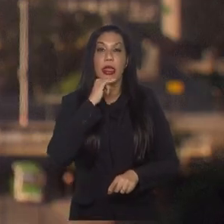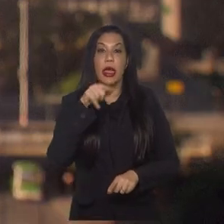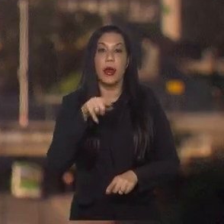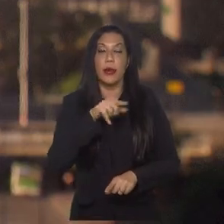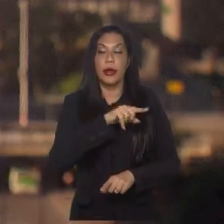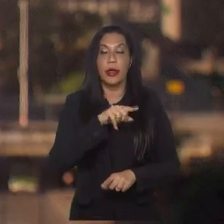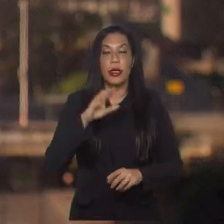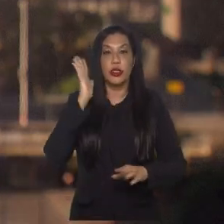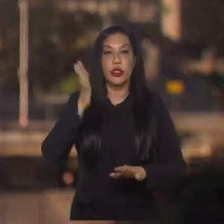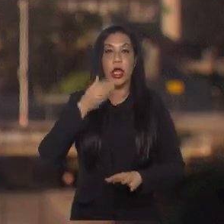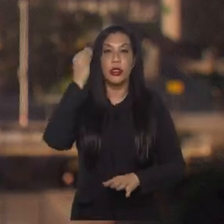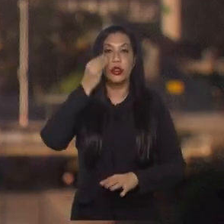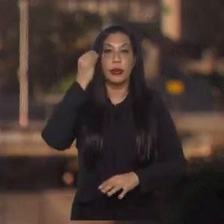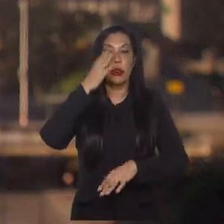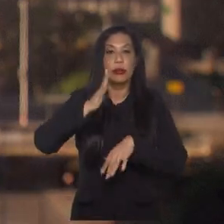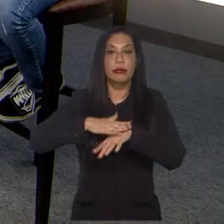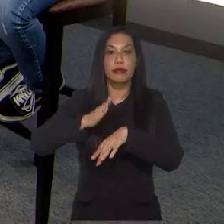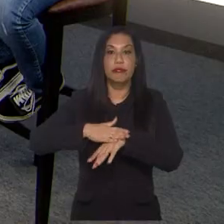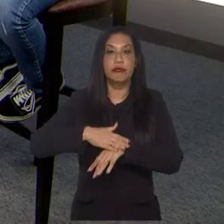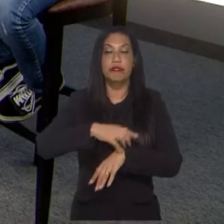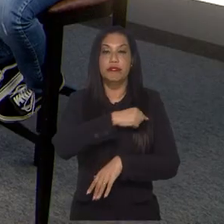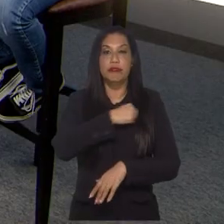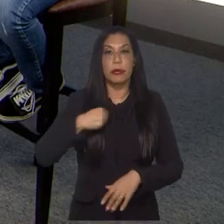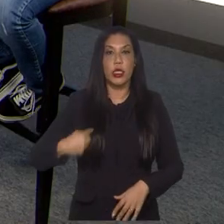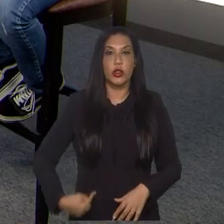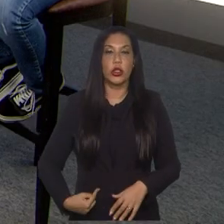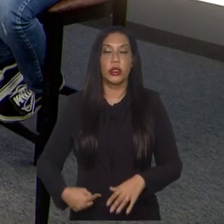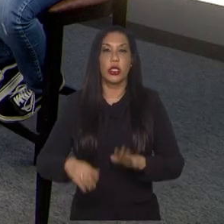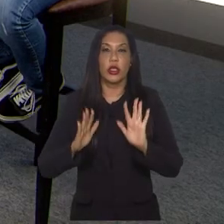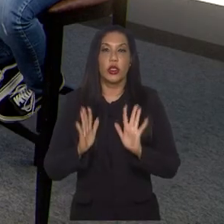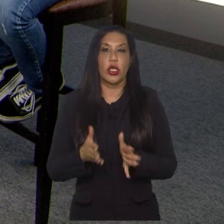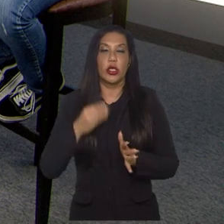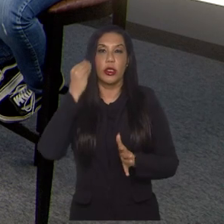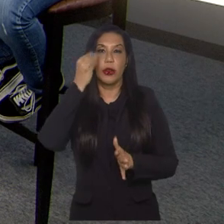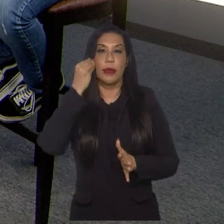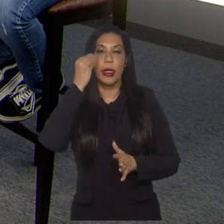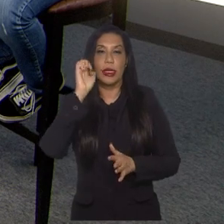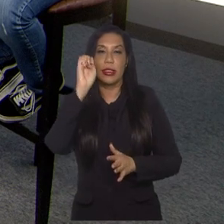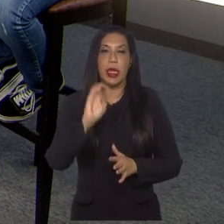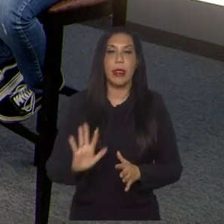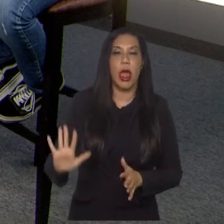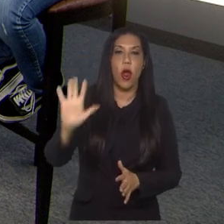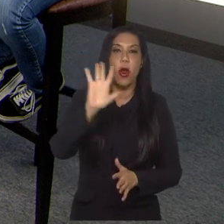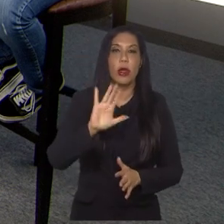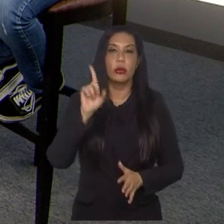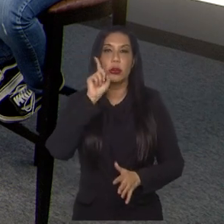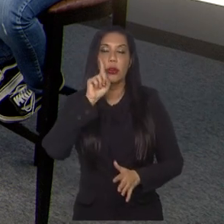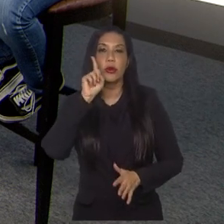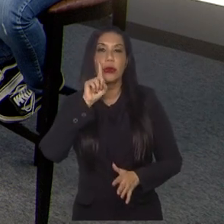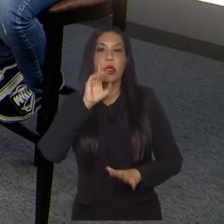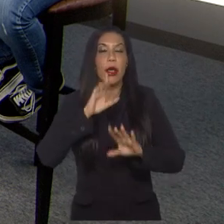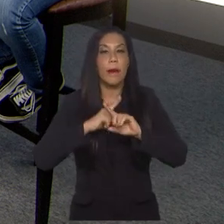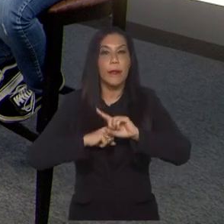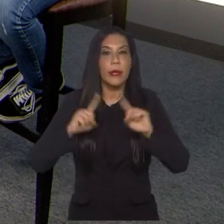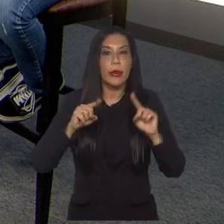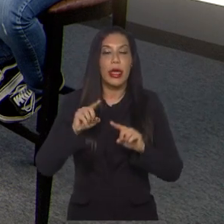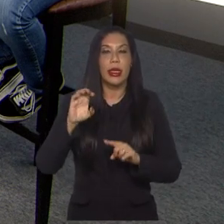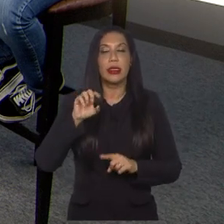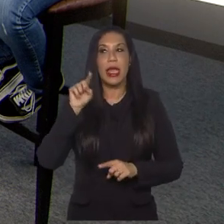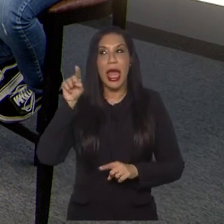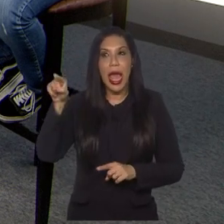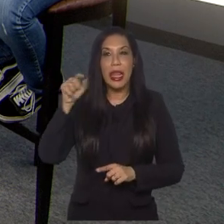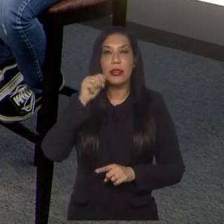elas têm muita experiência na própria China. Tem algumas que sim, fazem experiência em alguma coisa na Europa, nos Estados Unidos, mas elas, pelo menos,